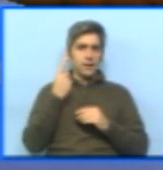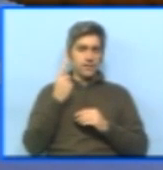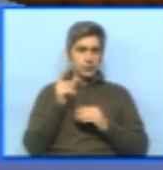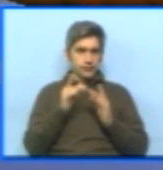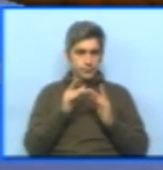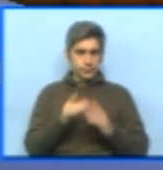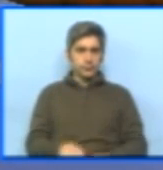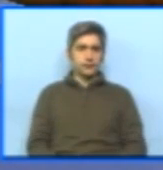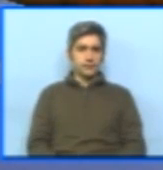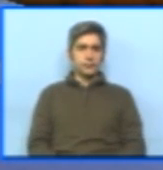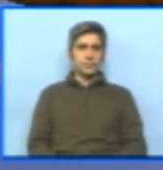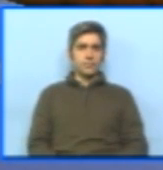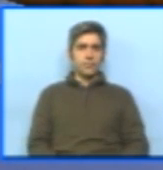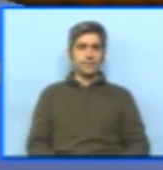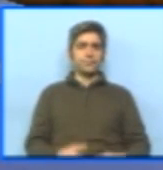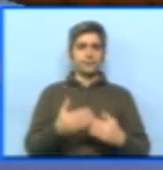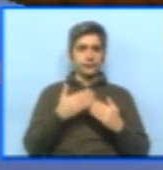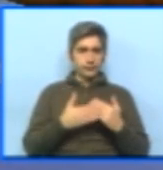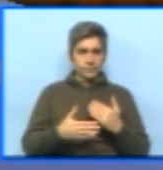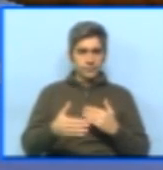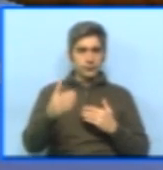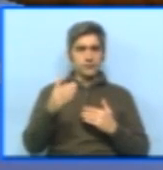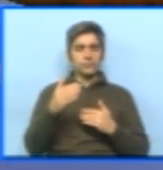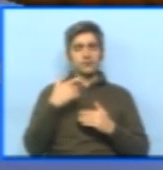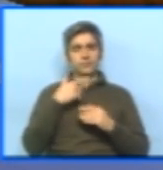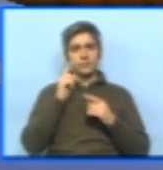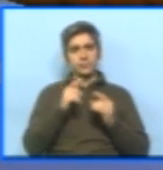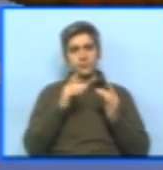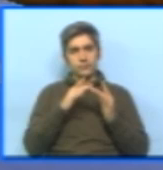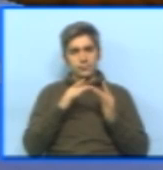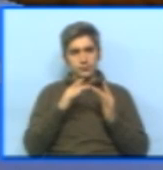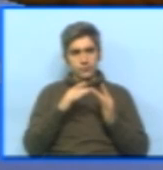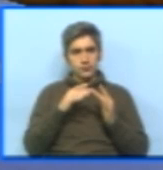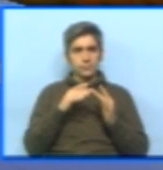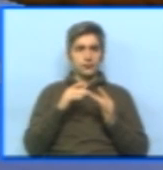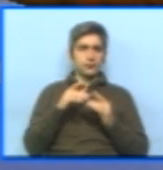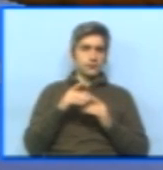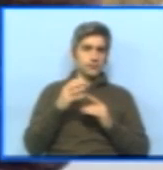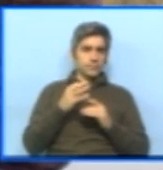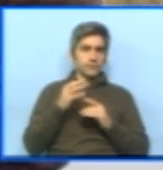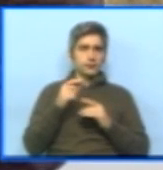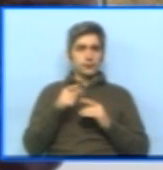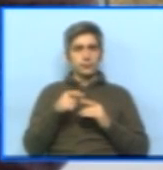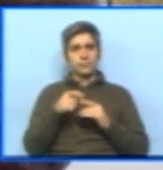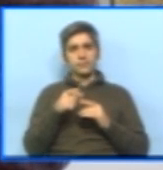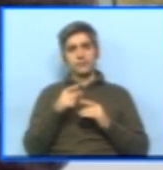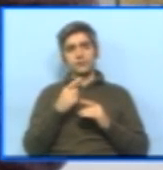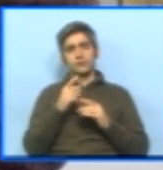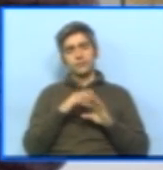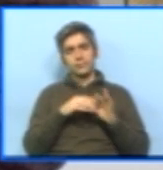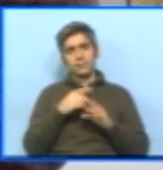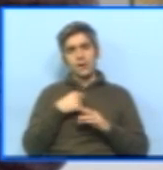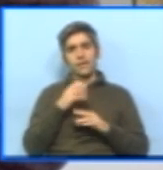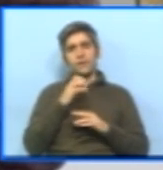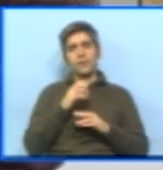daí comecei a ter esse contacto e no ano seguinte fiz, ao contrário do que eu estaria à espera, não era a minha